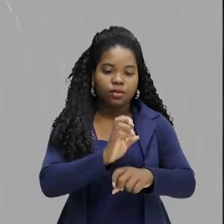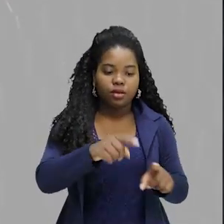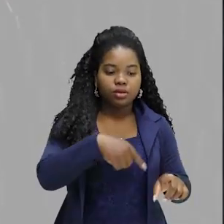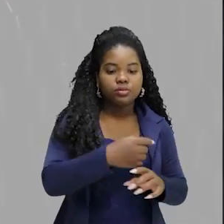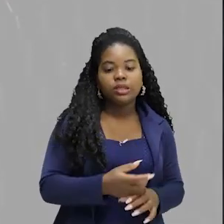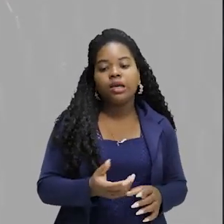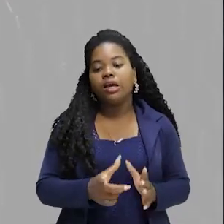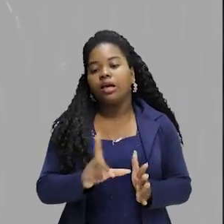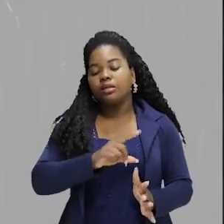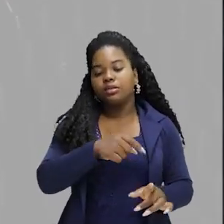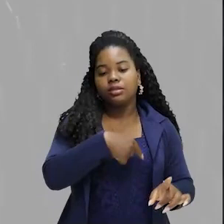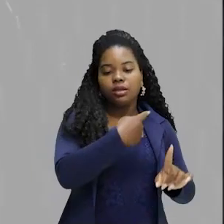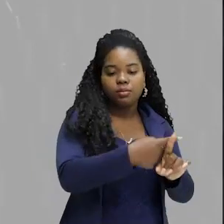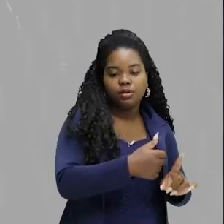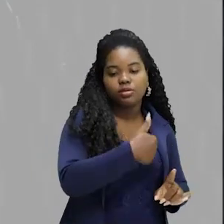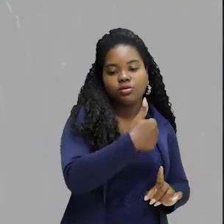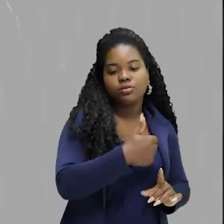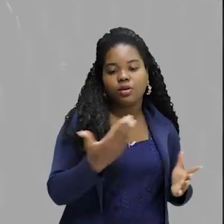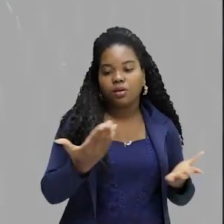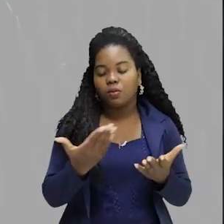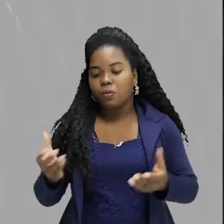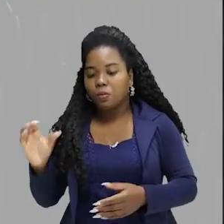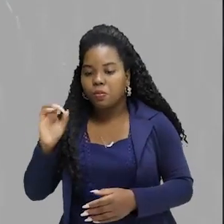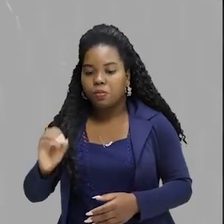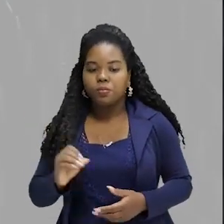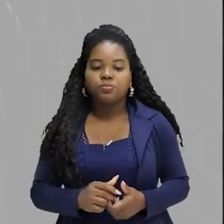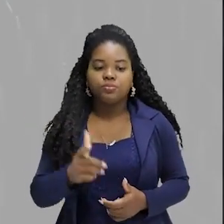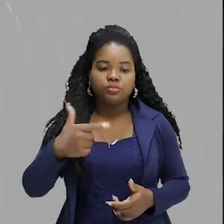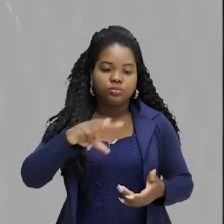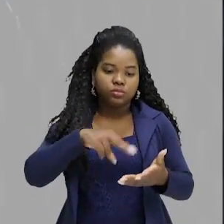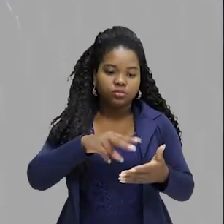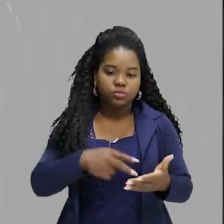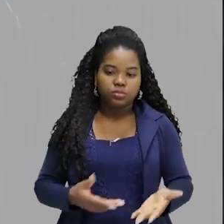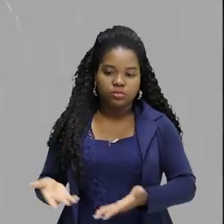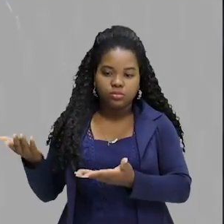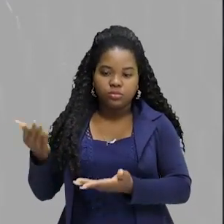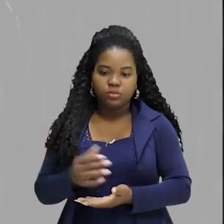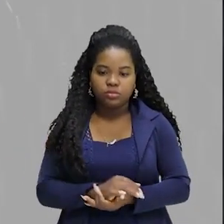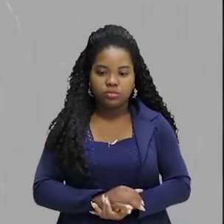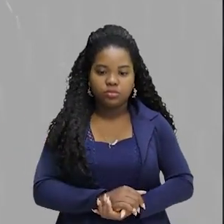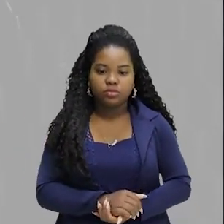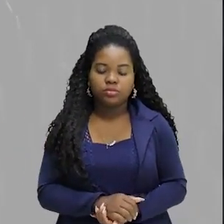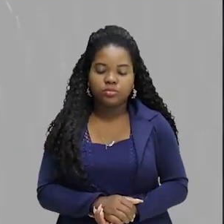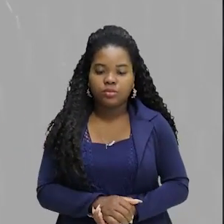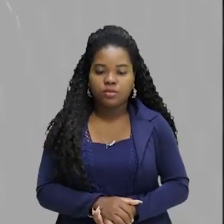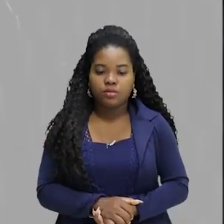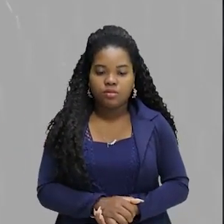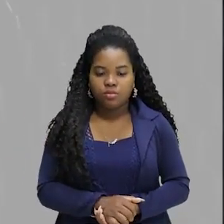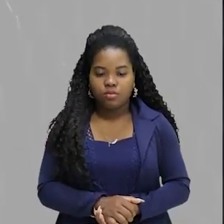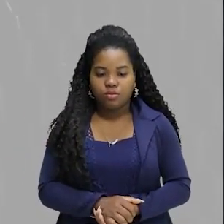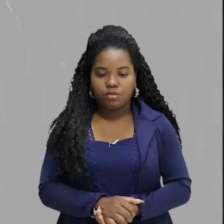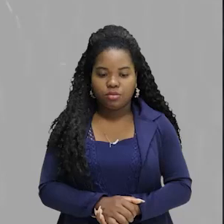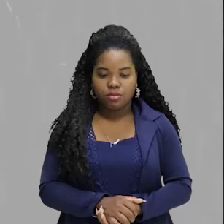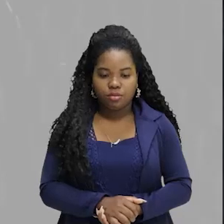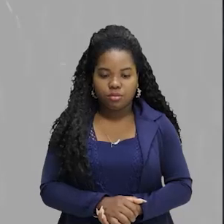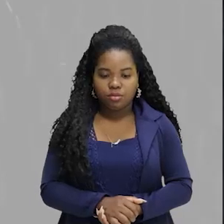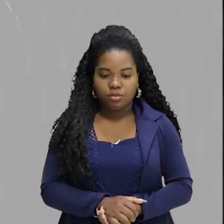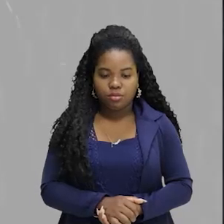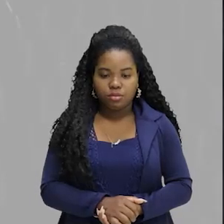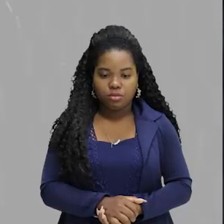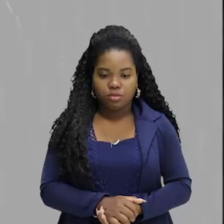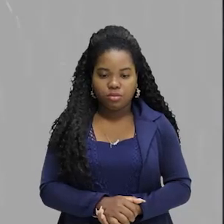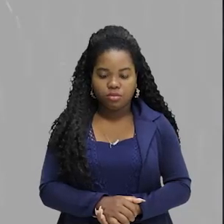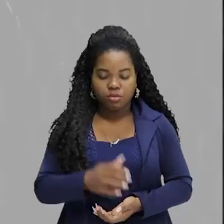ser 0, né, prata metálica. Ao realizar a reação em um tubo de ensaio, certo? O